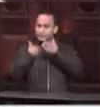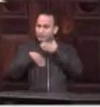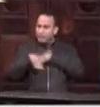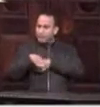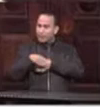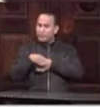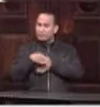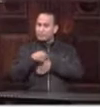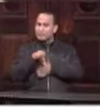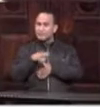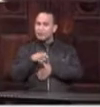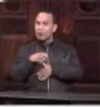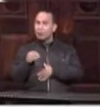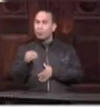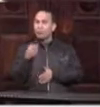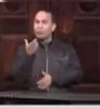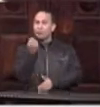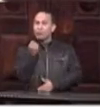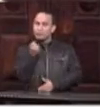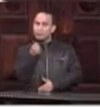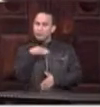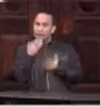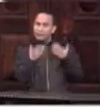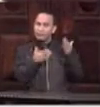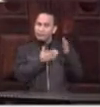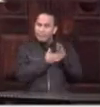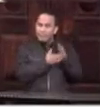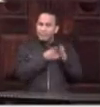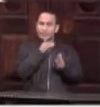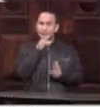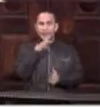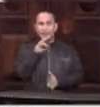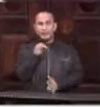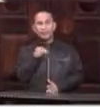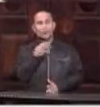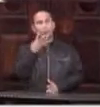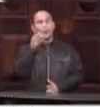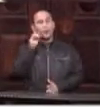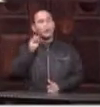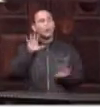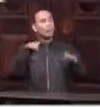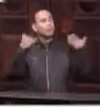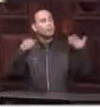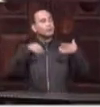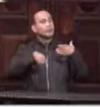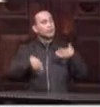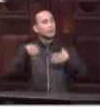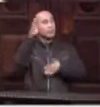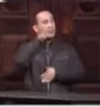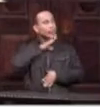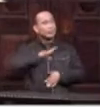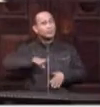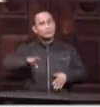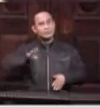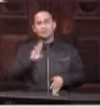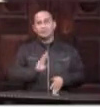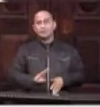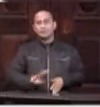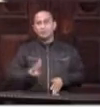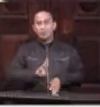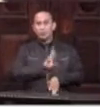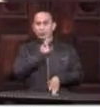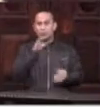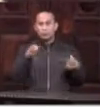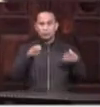XX, da primeira década até mais ou menos a década de 40, quando no Brasil as religiões de matriz africana